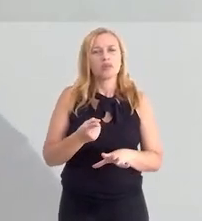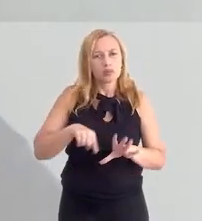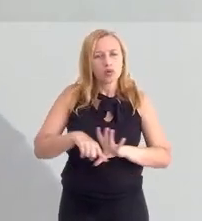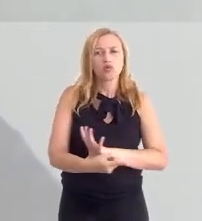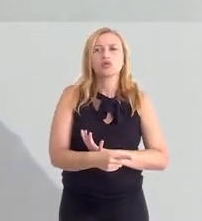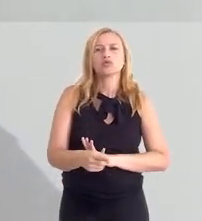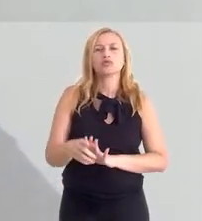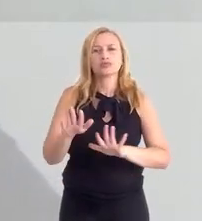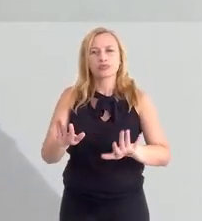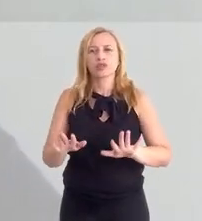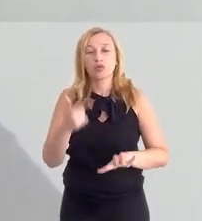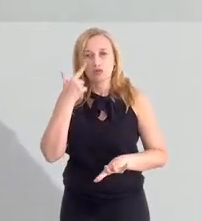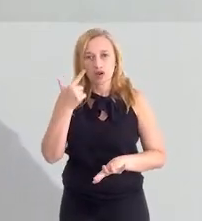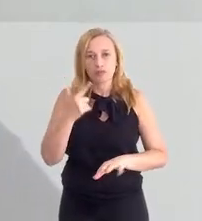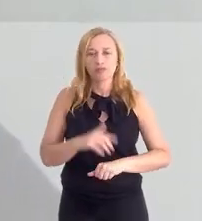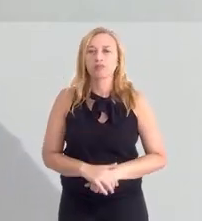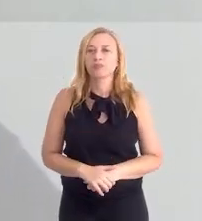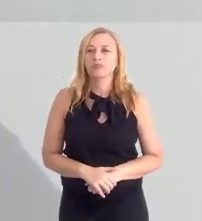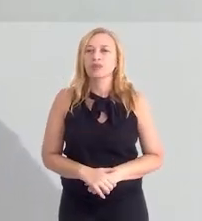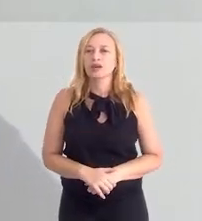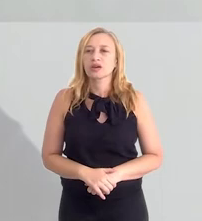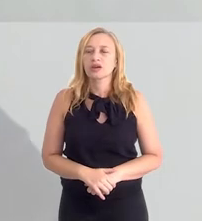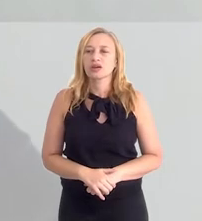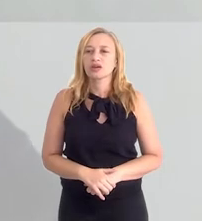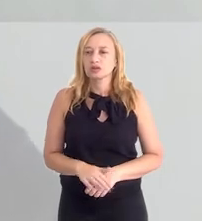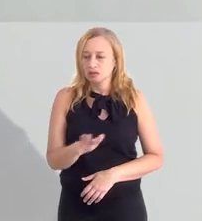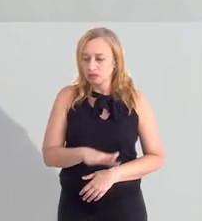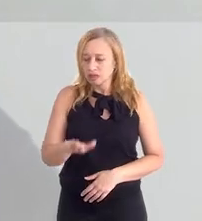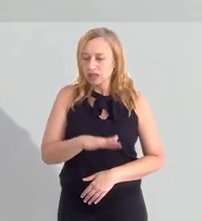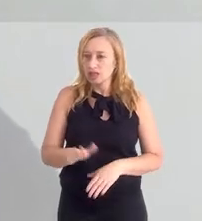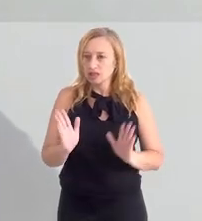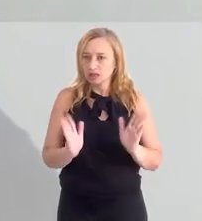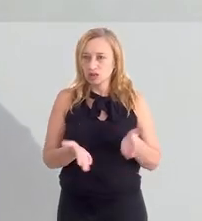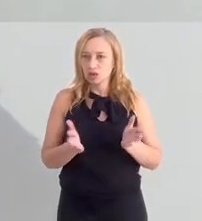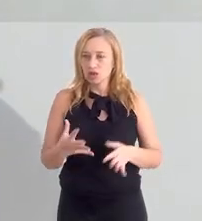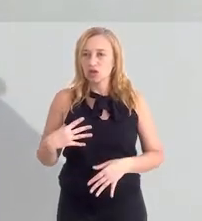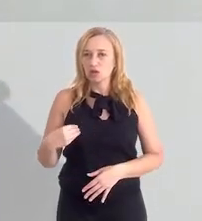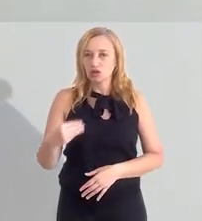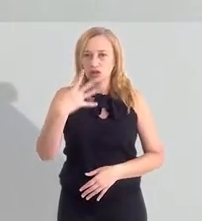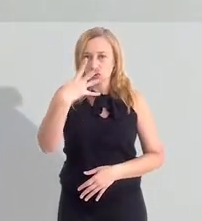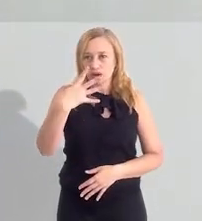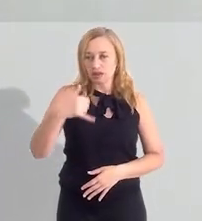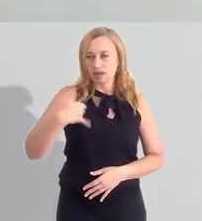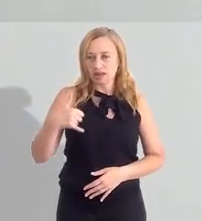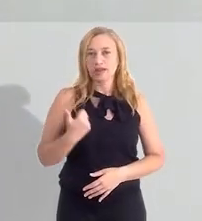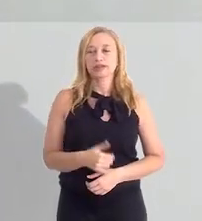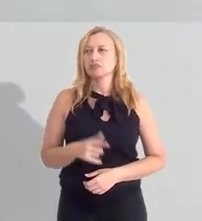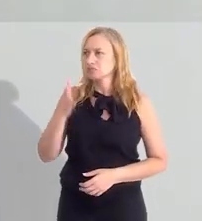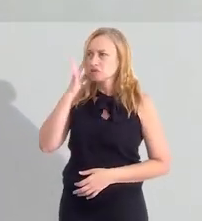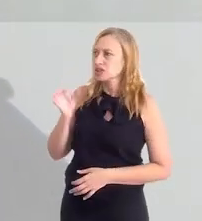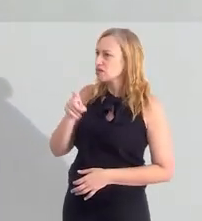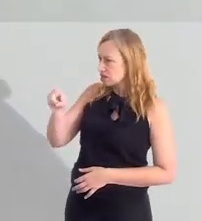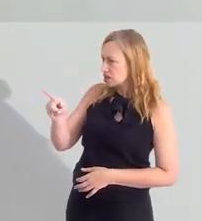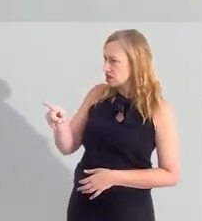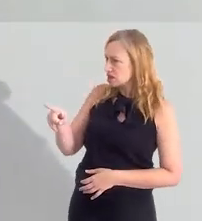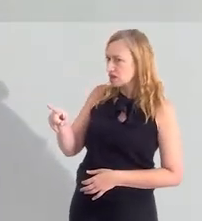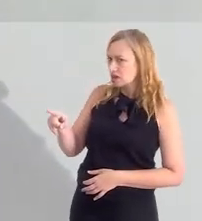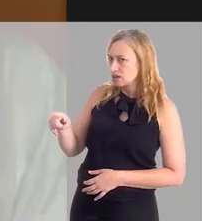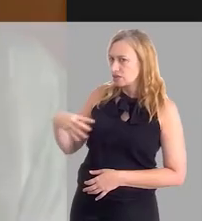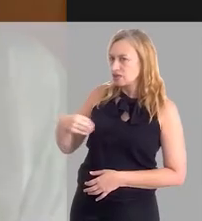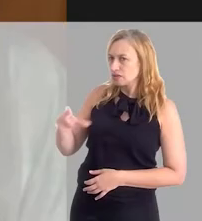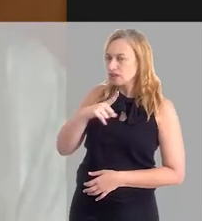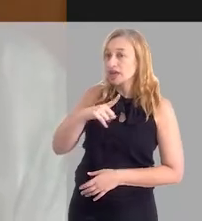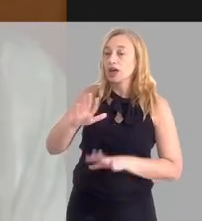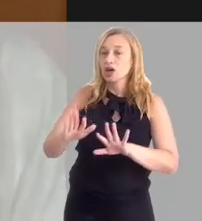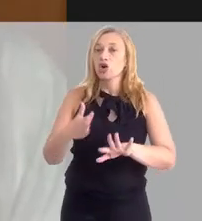profunda. Pelo seguinte, veja. Uma criança hoje, eu tenho um filho de 4 anos, não sei se você tem filho, Não.